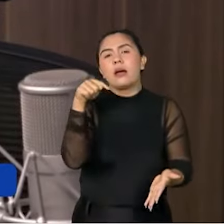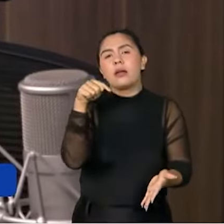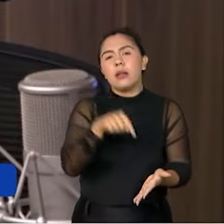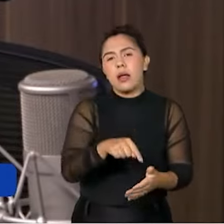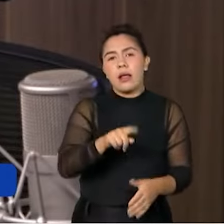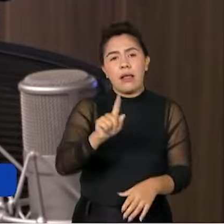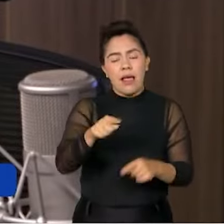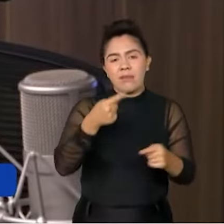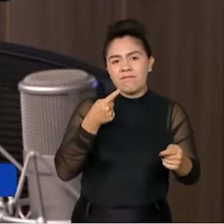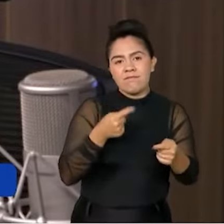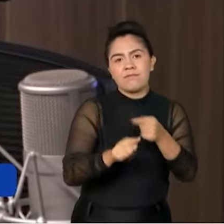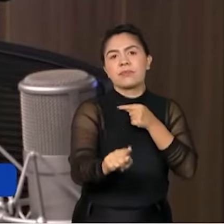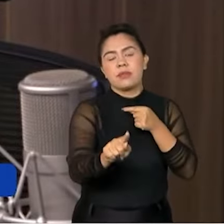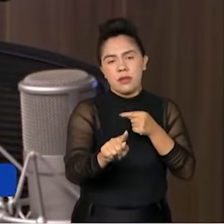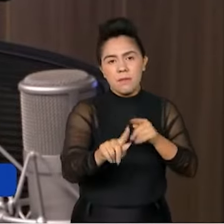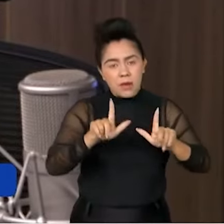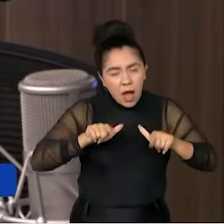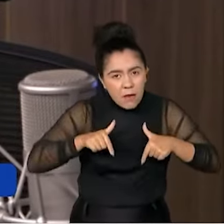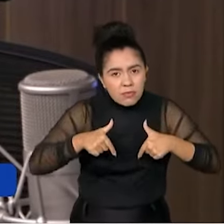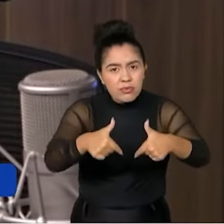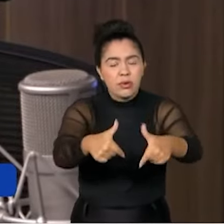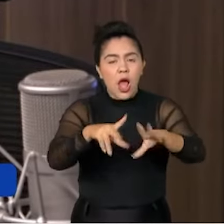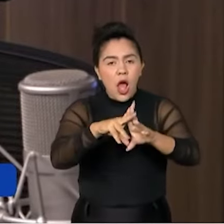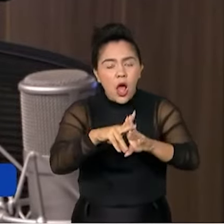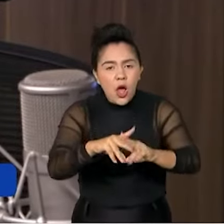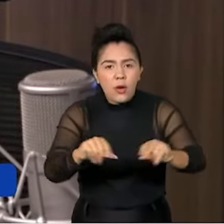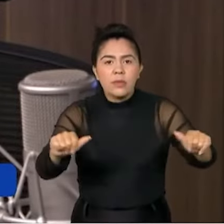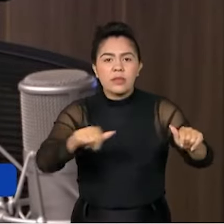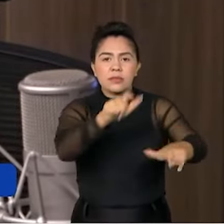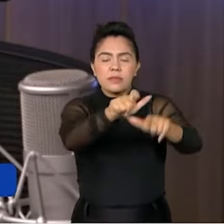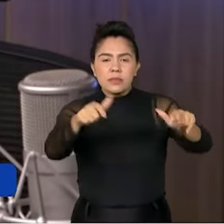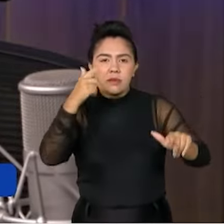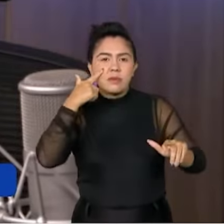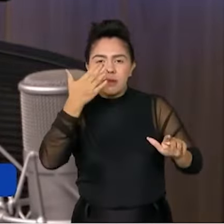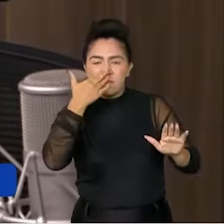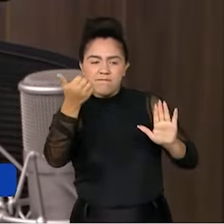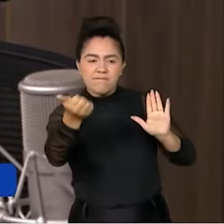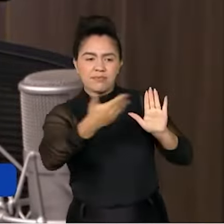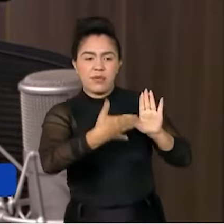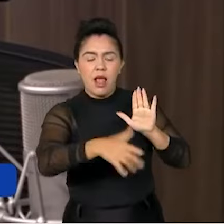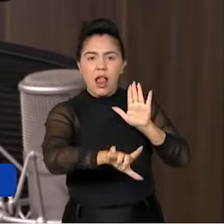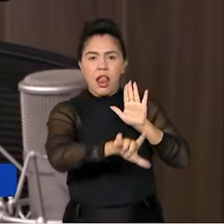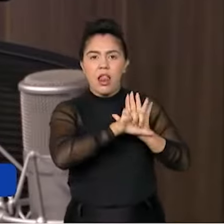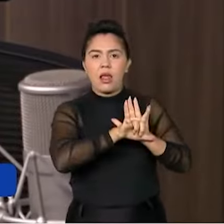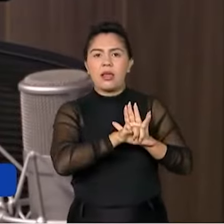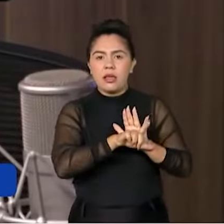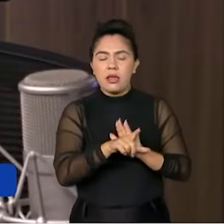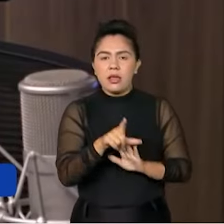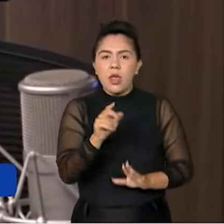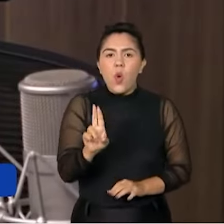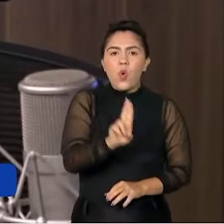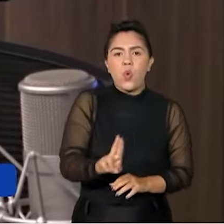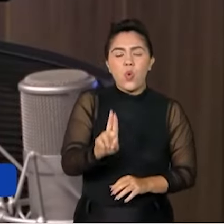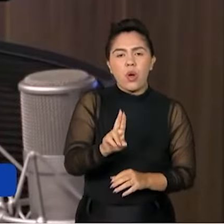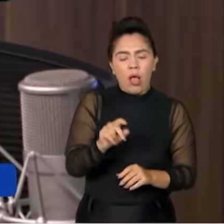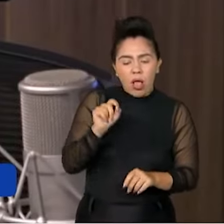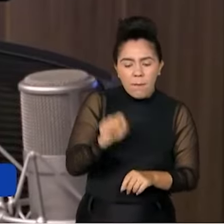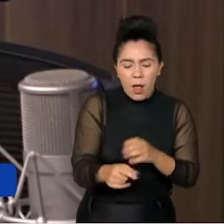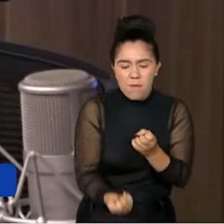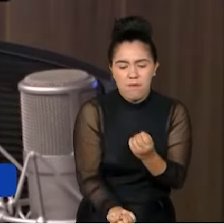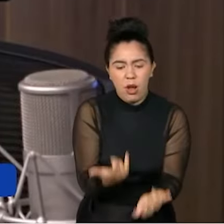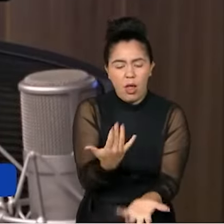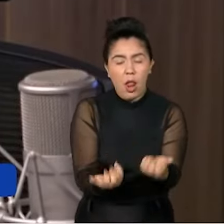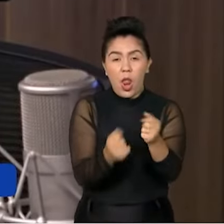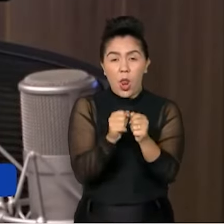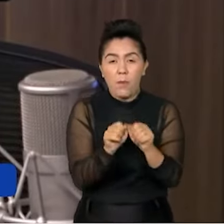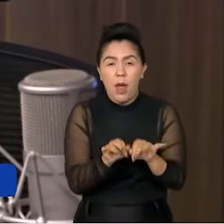diria, inadequadas para combater aqueles que desrespeitam a lei e usam fogo, criando essa situação